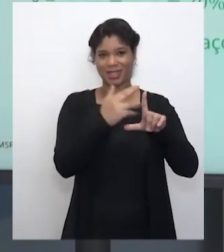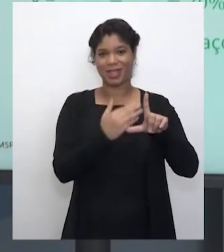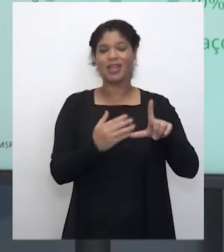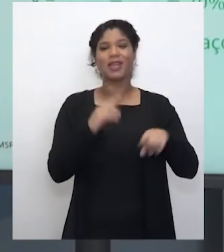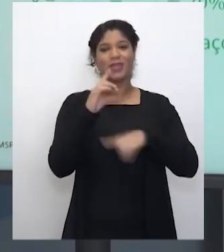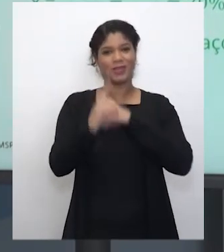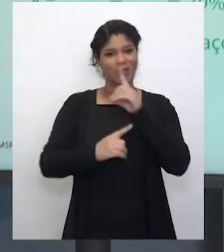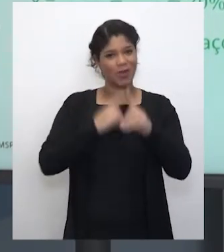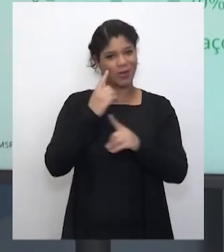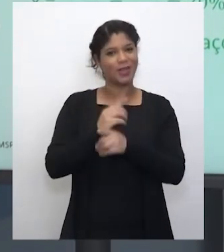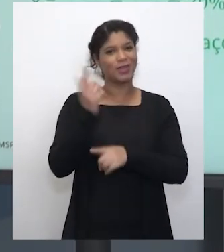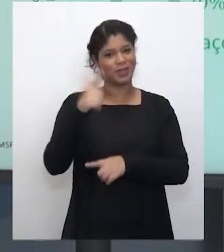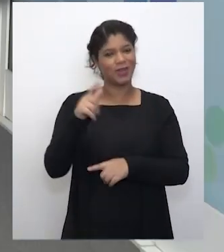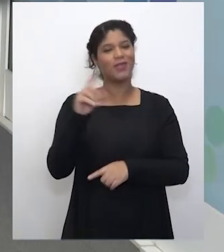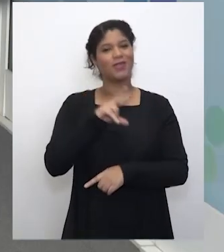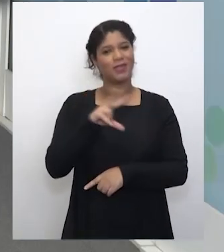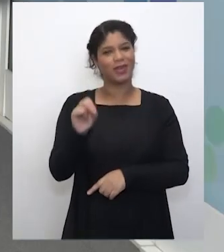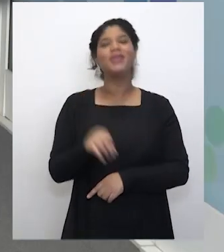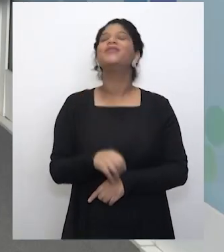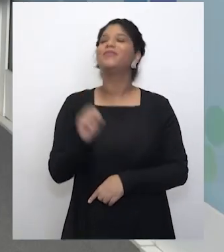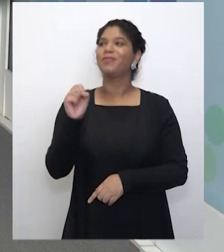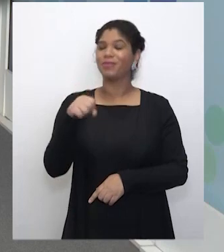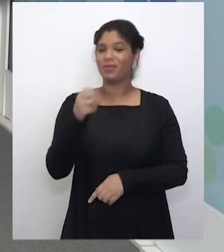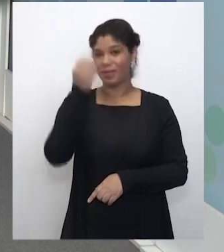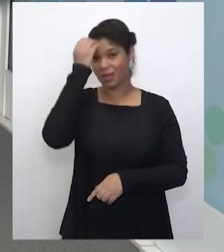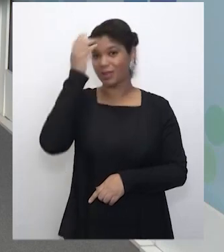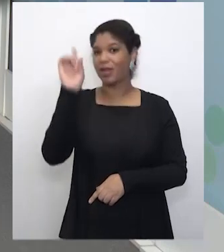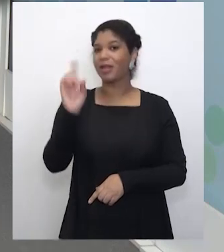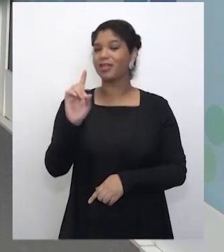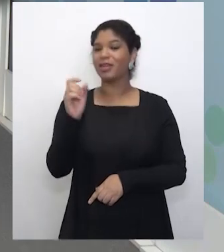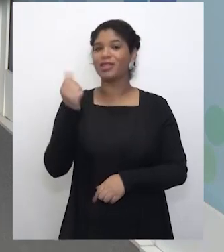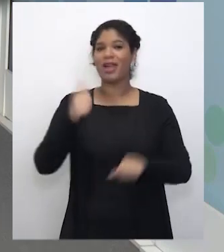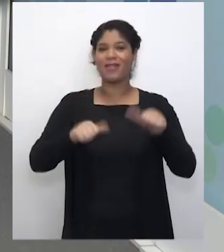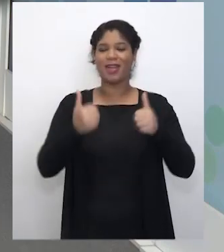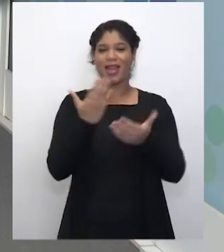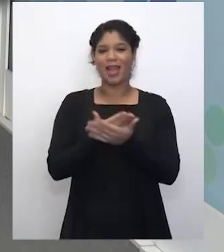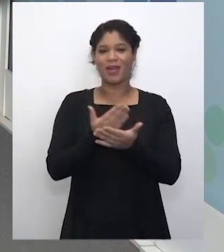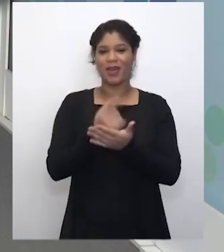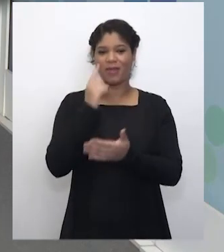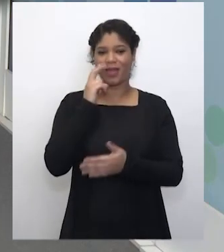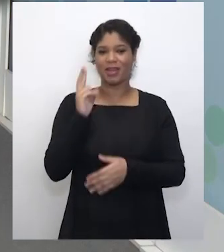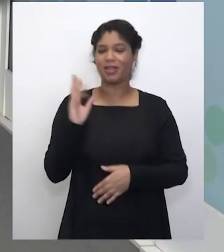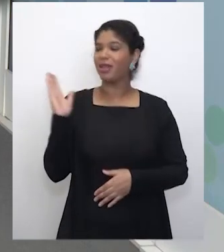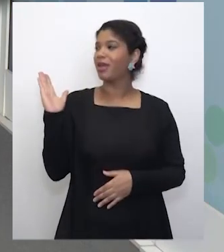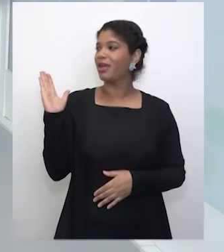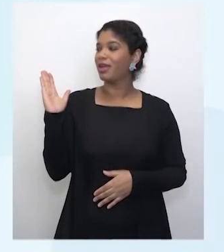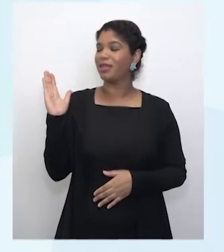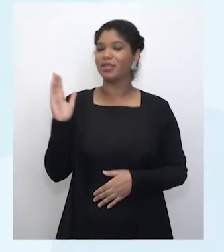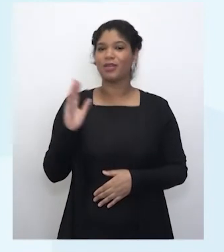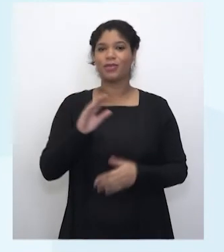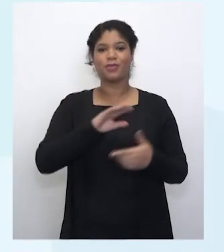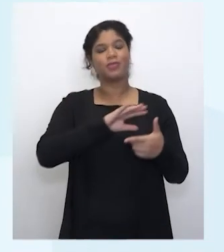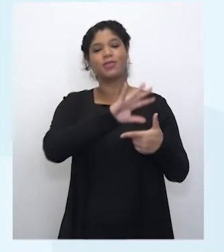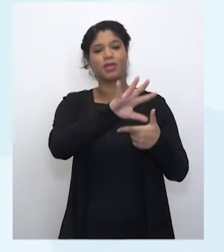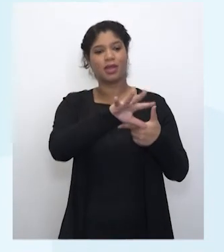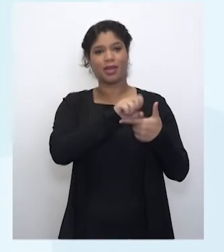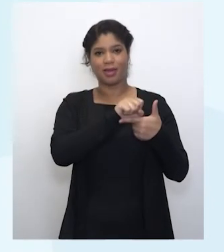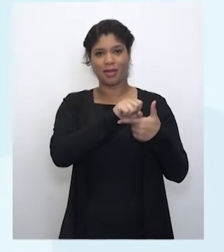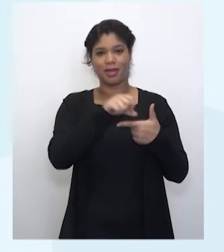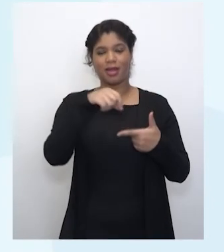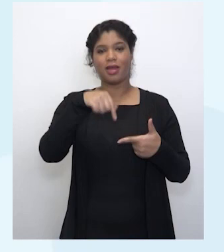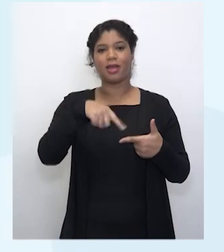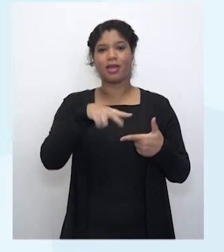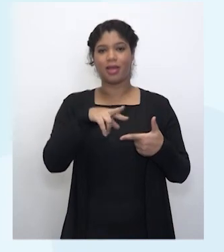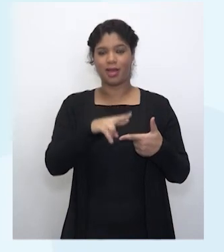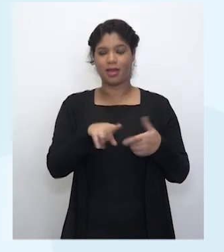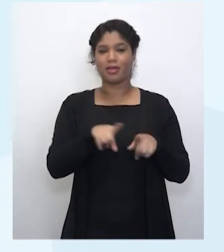se ver em breve, não é, professora Roberta? Isso mesmo. E não esqueçam também de avaliar a nossa aula. Então, vai aparecer para vocês aí o QR Code, o link. Entrem lá, digam se